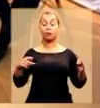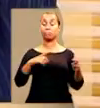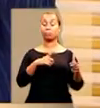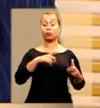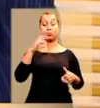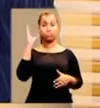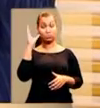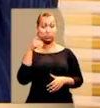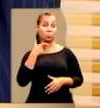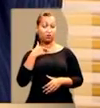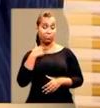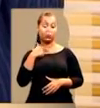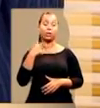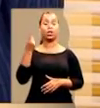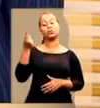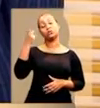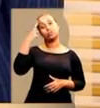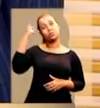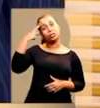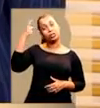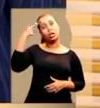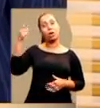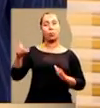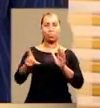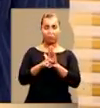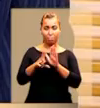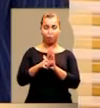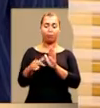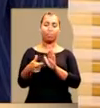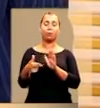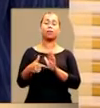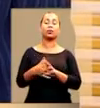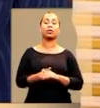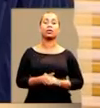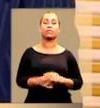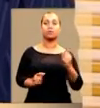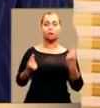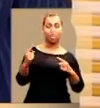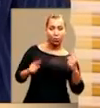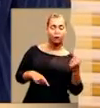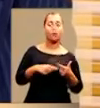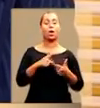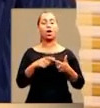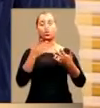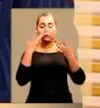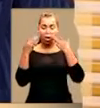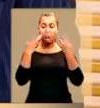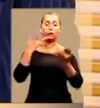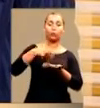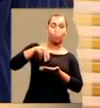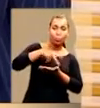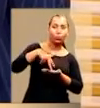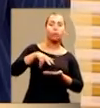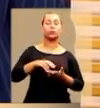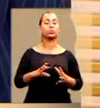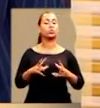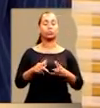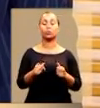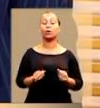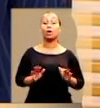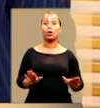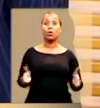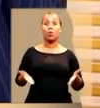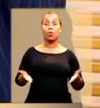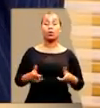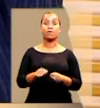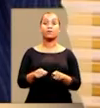ele. Nós temos interesse em criar um edital. Nós fizemos para carnaval, fizemos para teatro, música, dança, áudio.